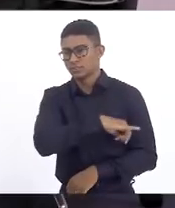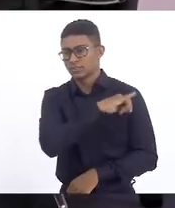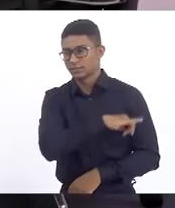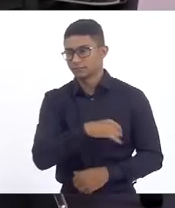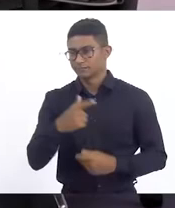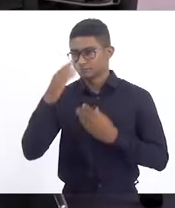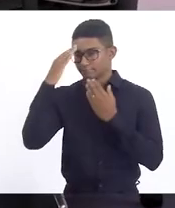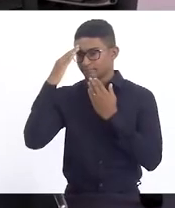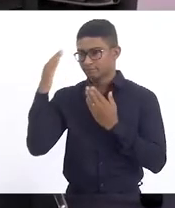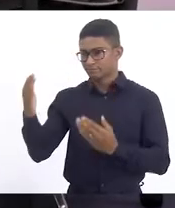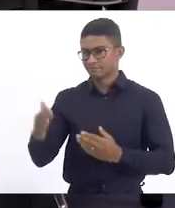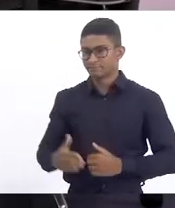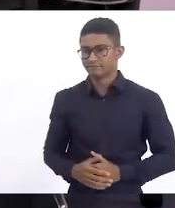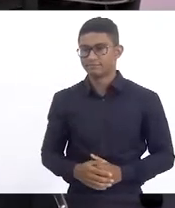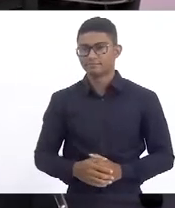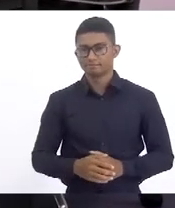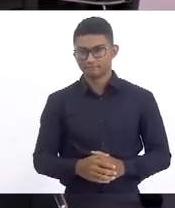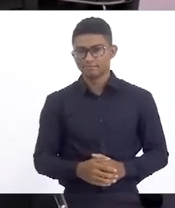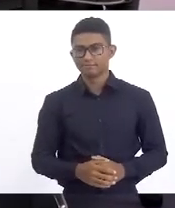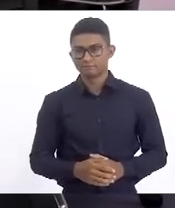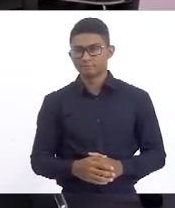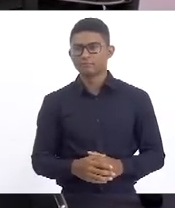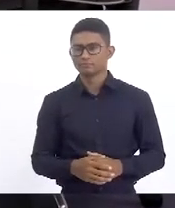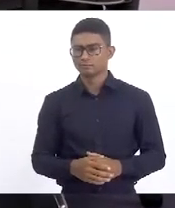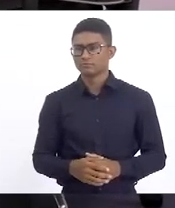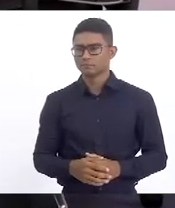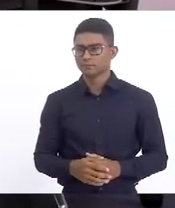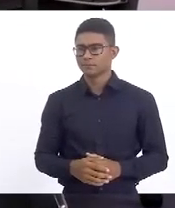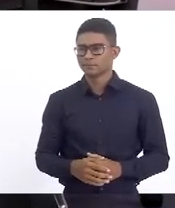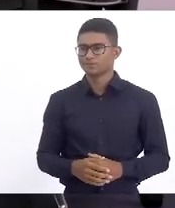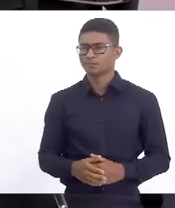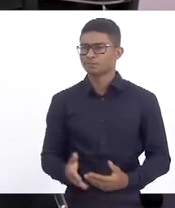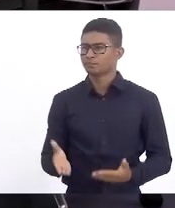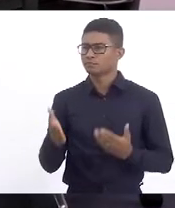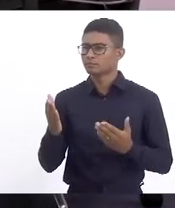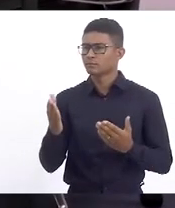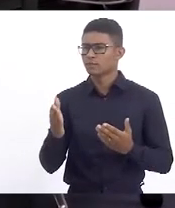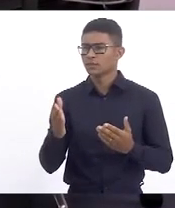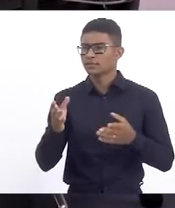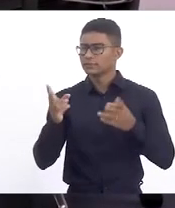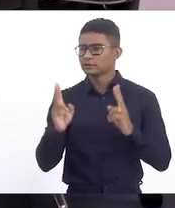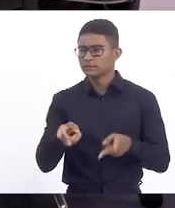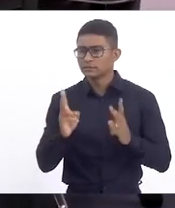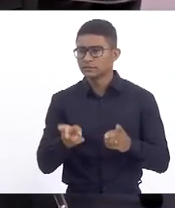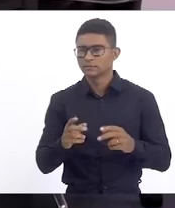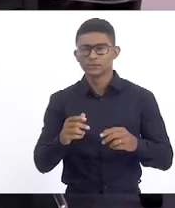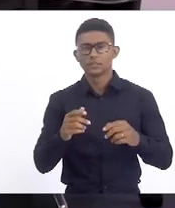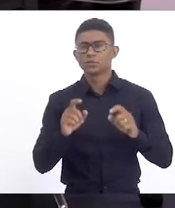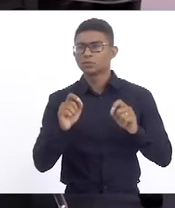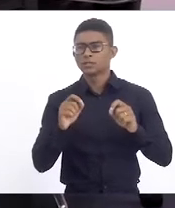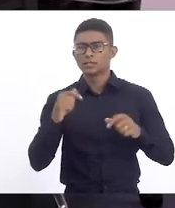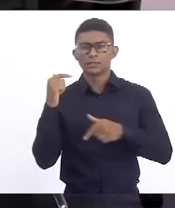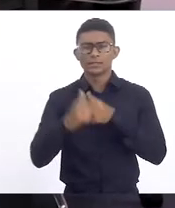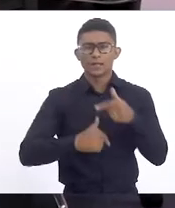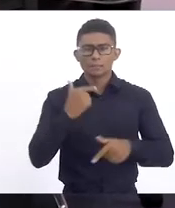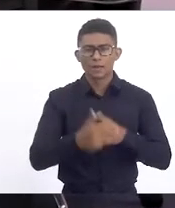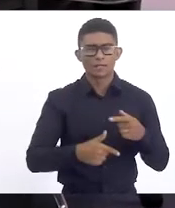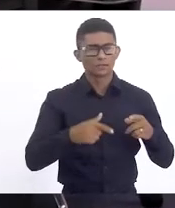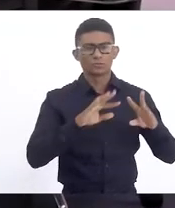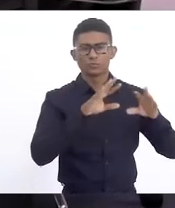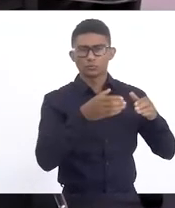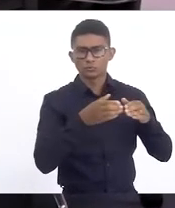agradecer. O show sempre, aqui na Assembleia Legislativa, trabalha em conjunto com as demais